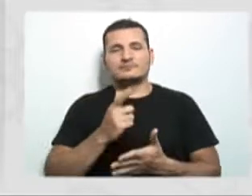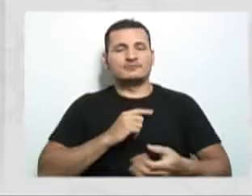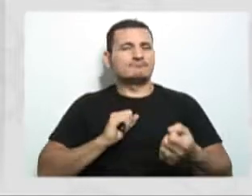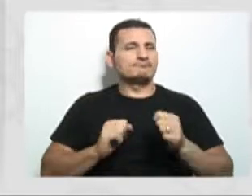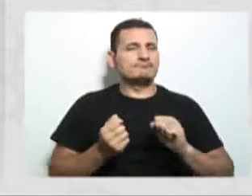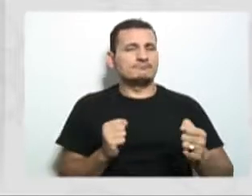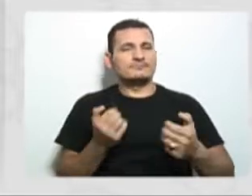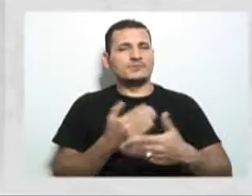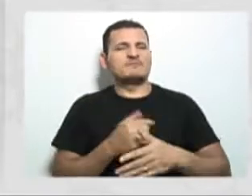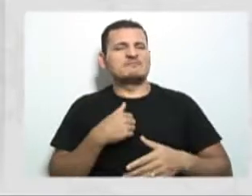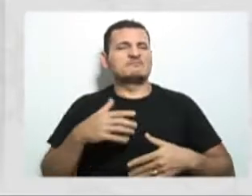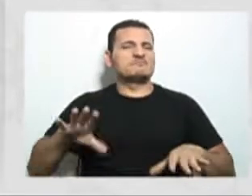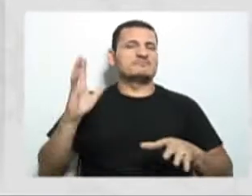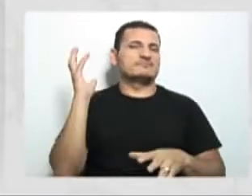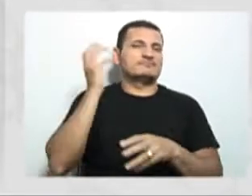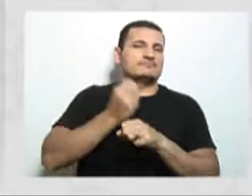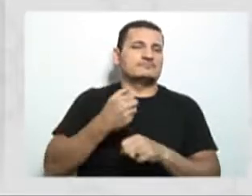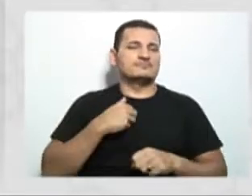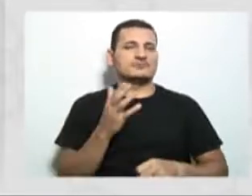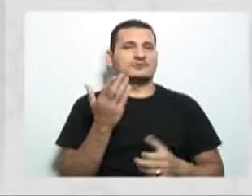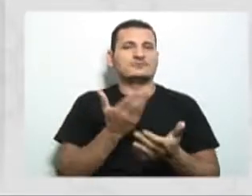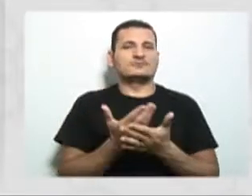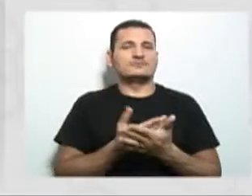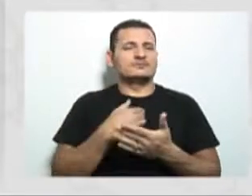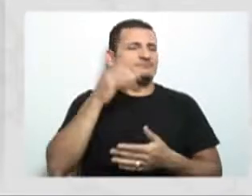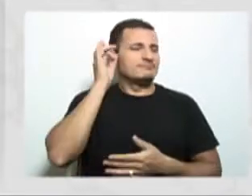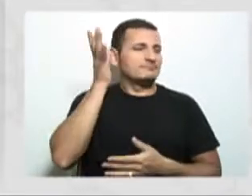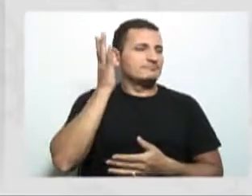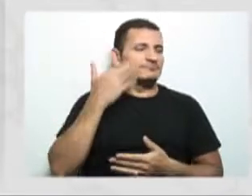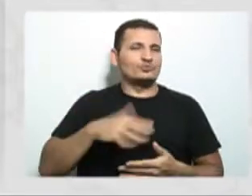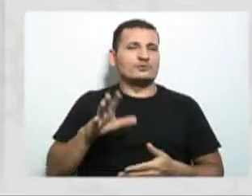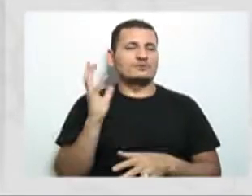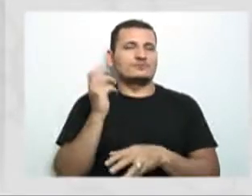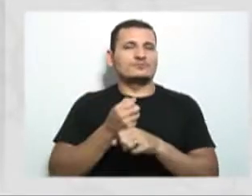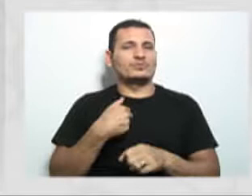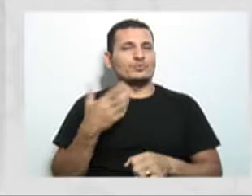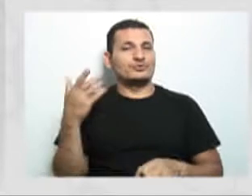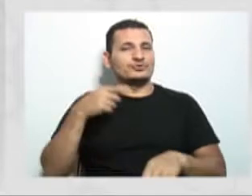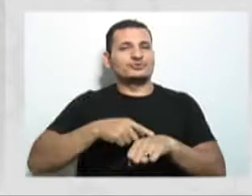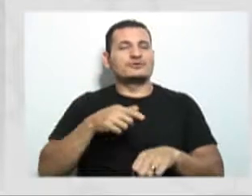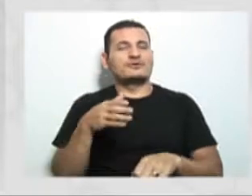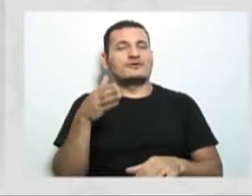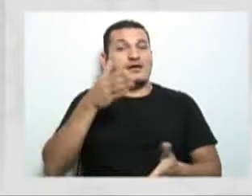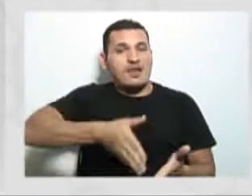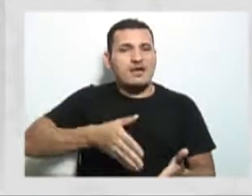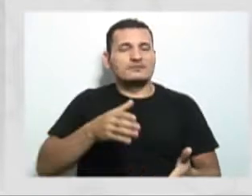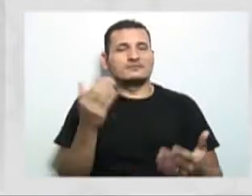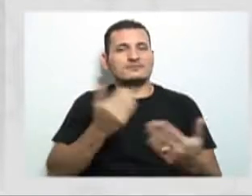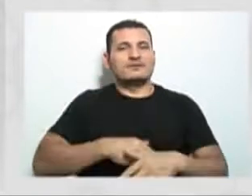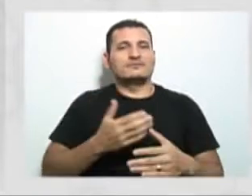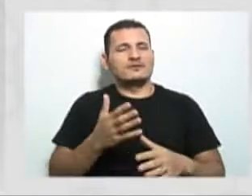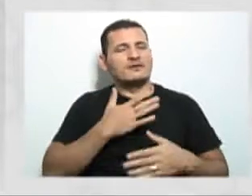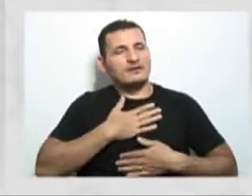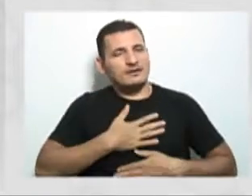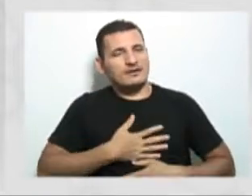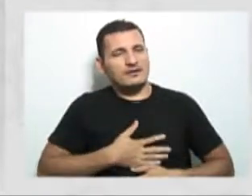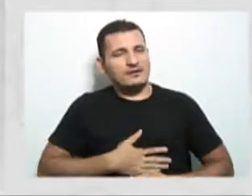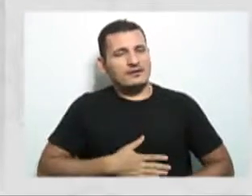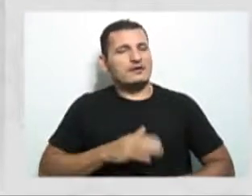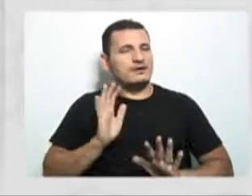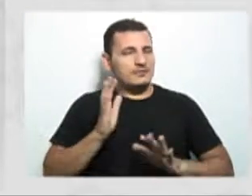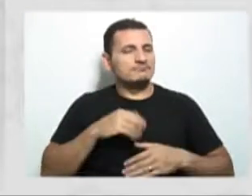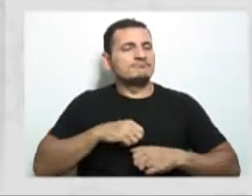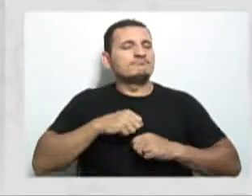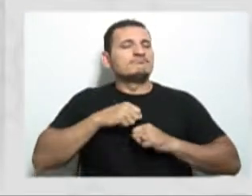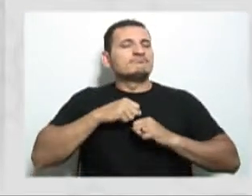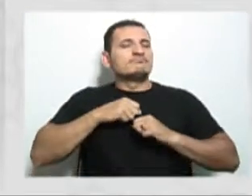mim nem tinha esse negócio de revisão, eu já estudei, não quero saber de revisão, eu quero logo para a prova. Calma, respira. A ansiedade é uma